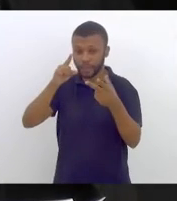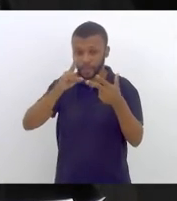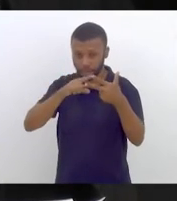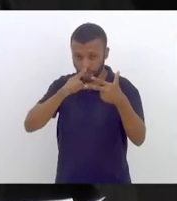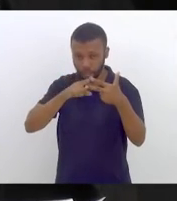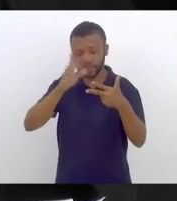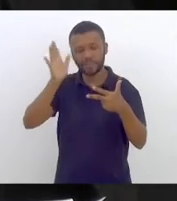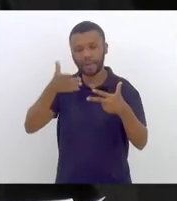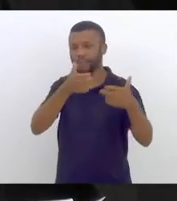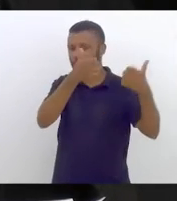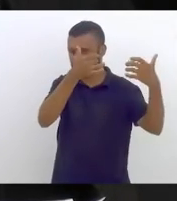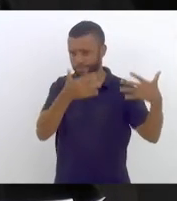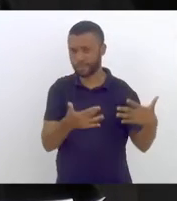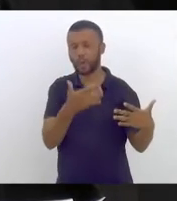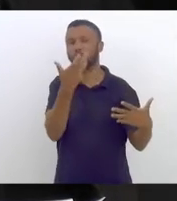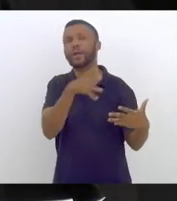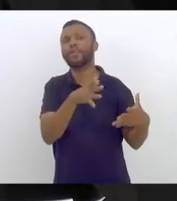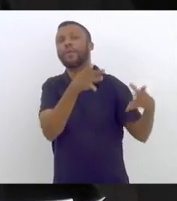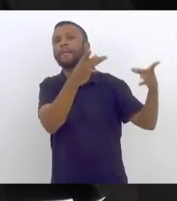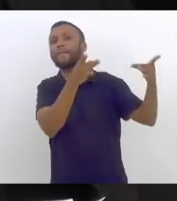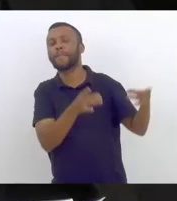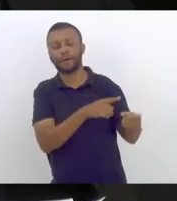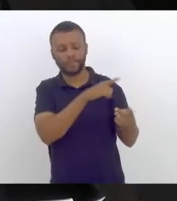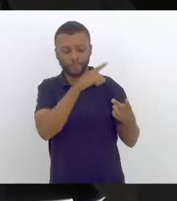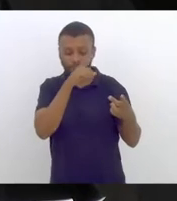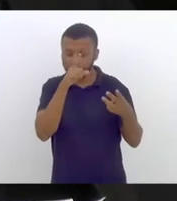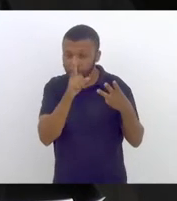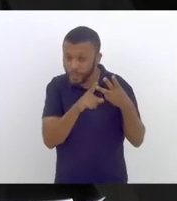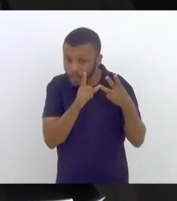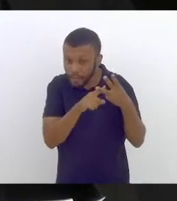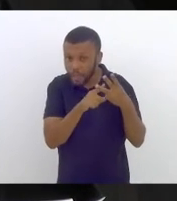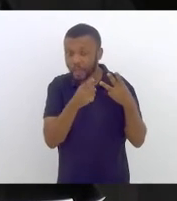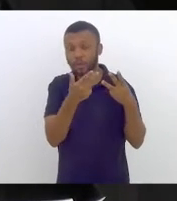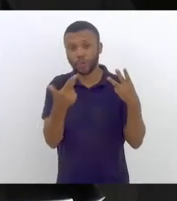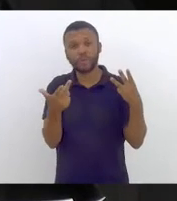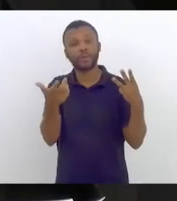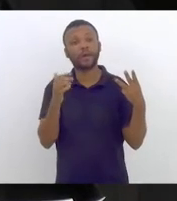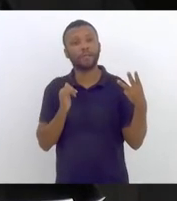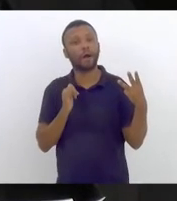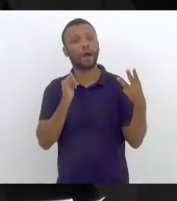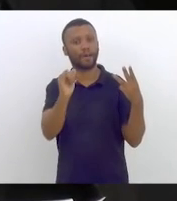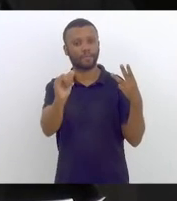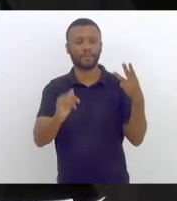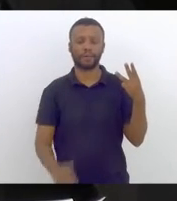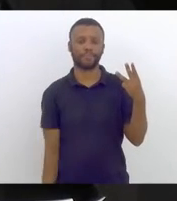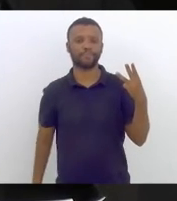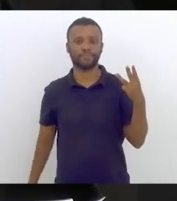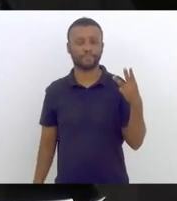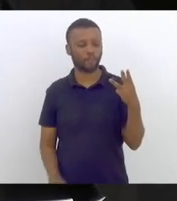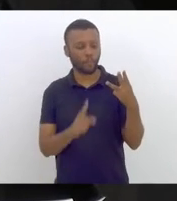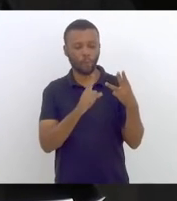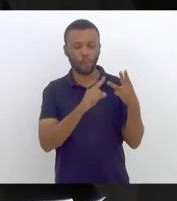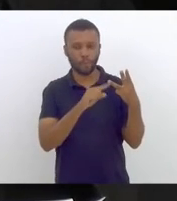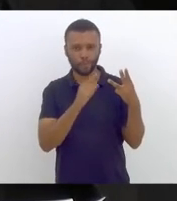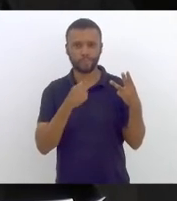já pontuado, não vou aqui desenvolvê-lo. Terceiro aspecto que eu quero mencionar também.